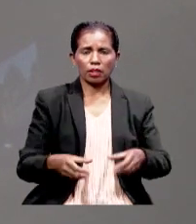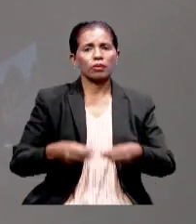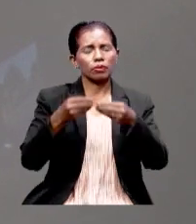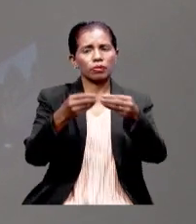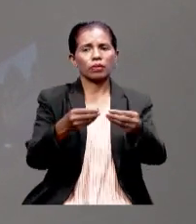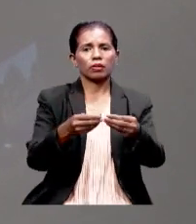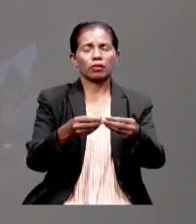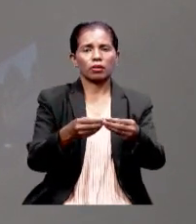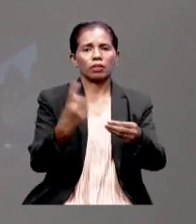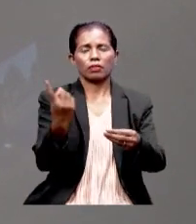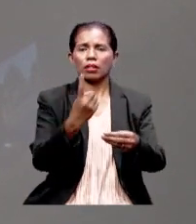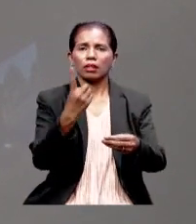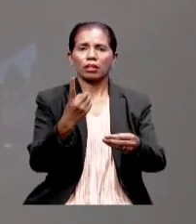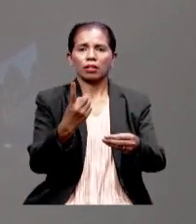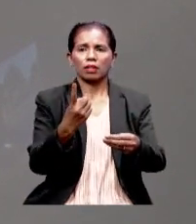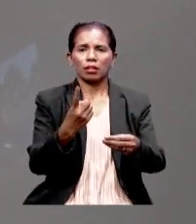que